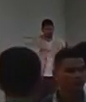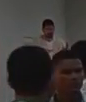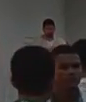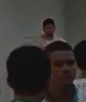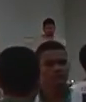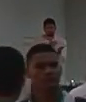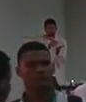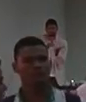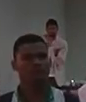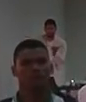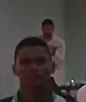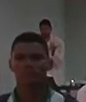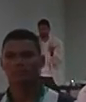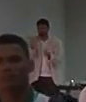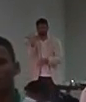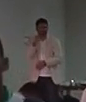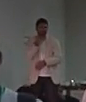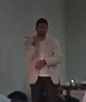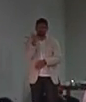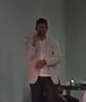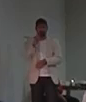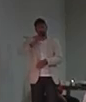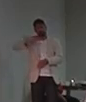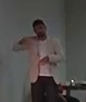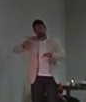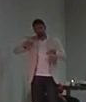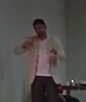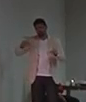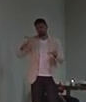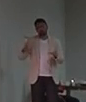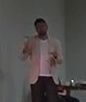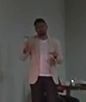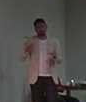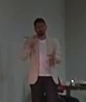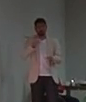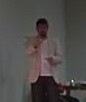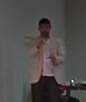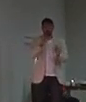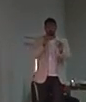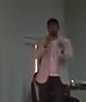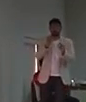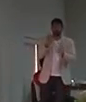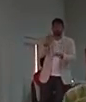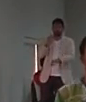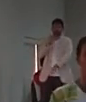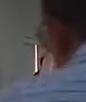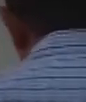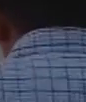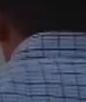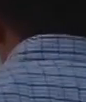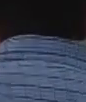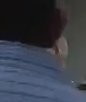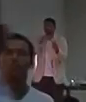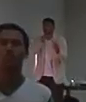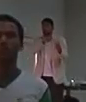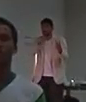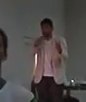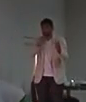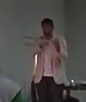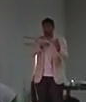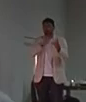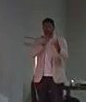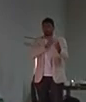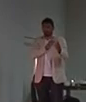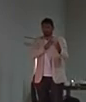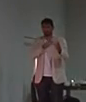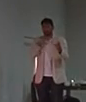está defendendo. Defendemos, sim, que os atores, alunos e docentes e técnicos administrativos desta casa possam